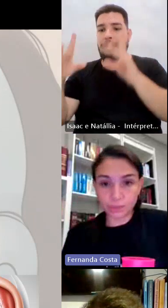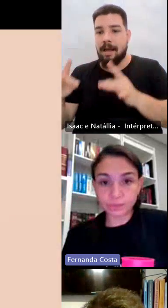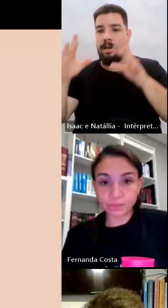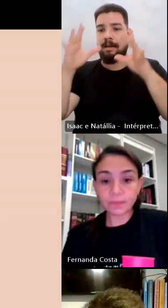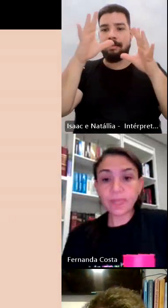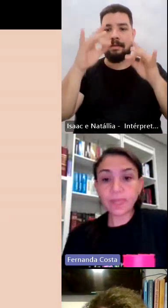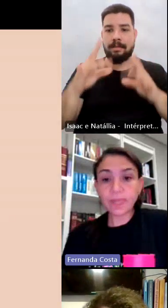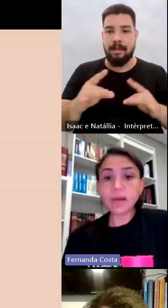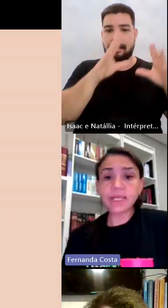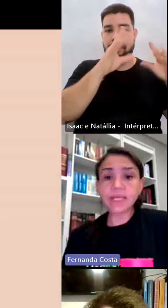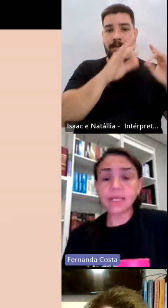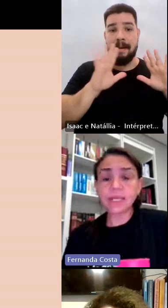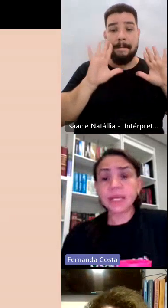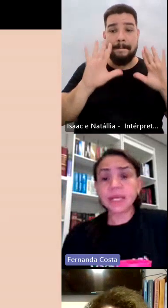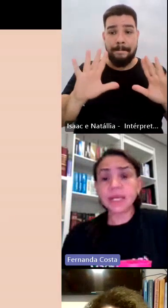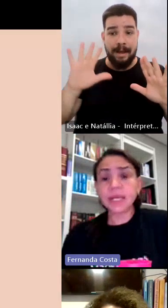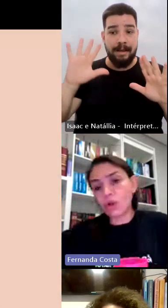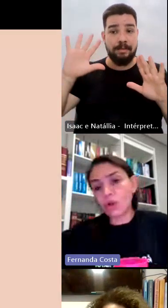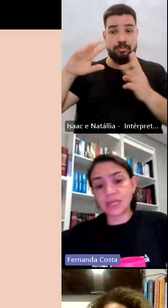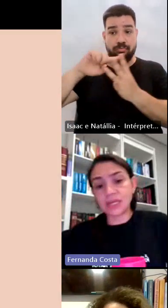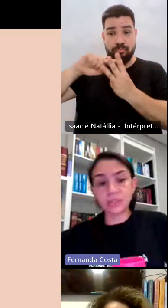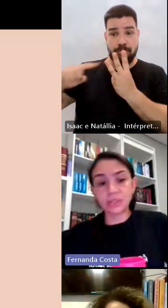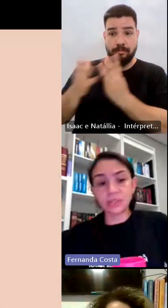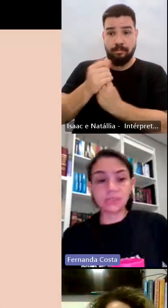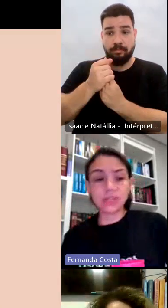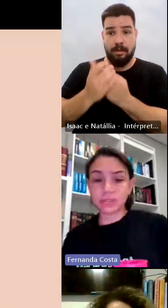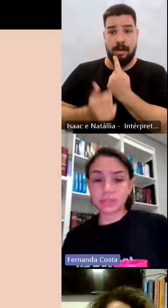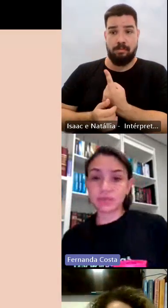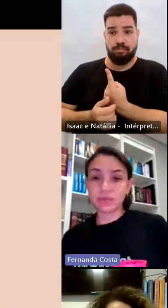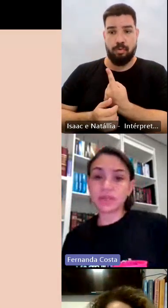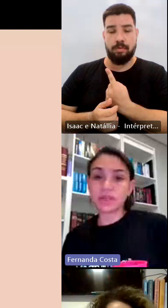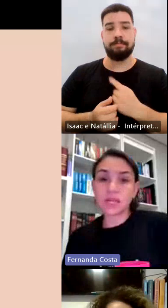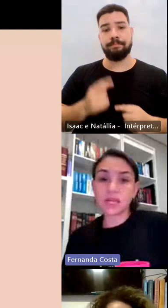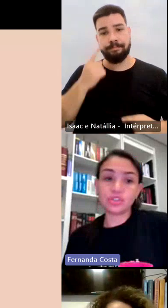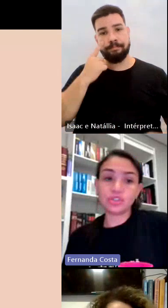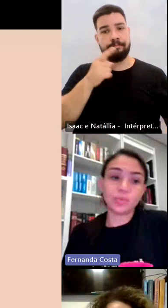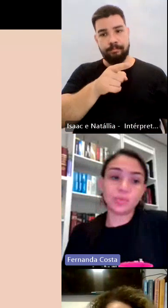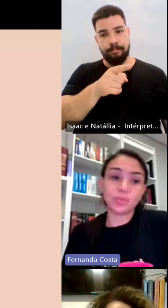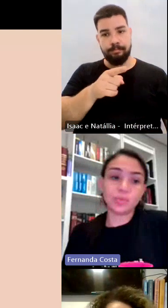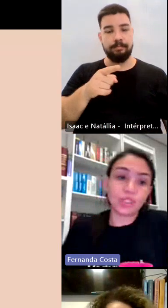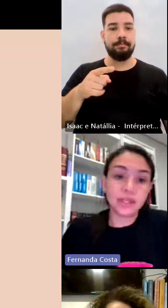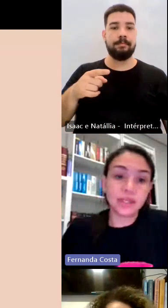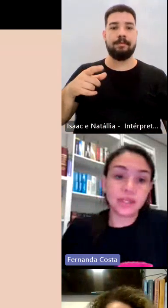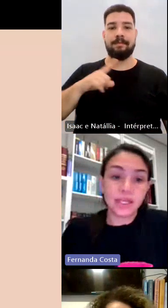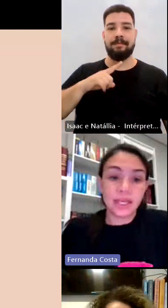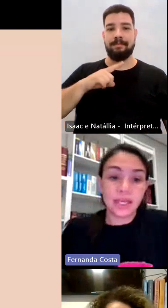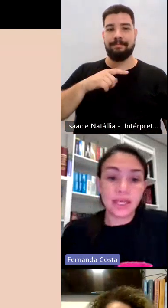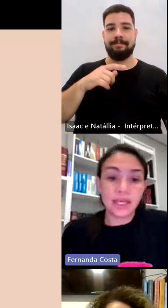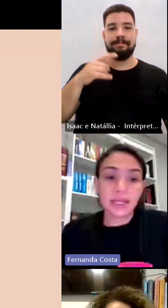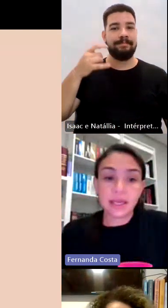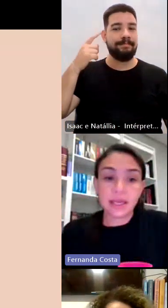contínuo. Então, aqui eu coloco essa outra imagem. Vocês vão ver que nossa aula de hoje tem